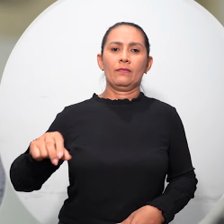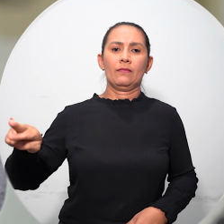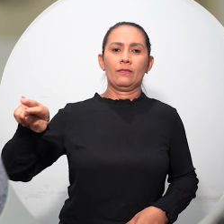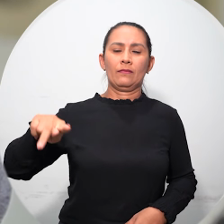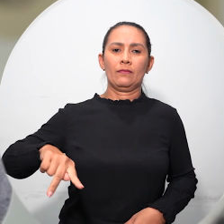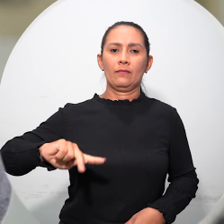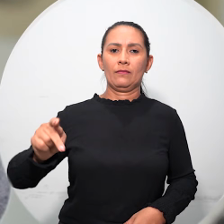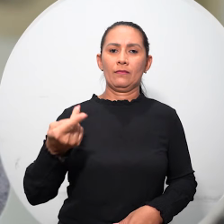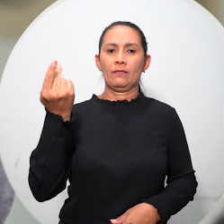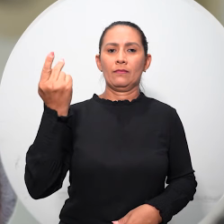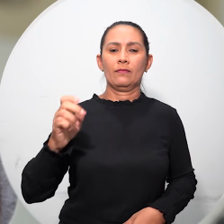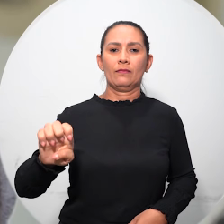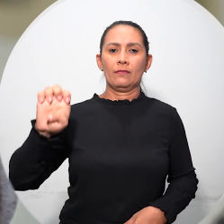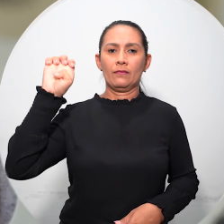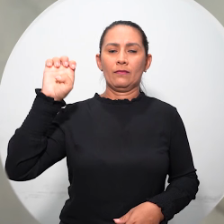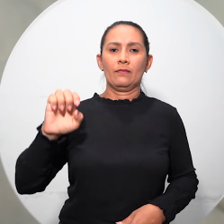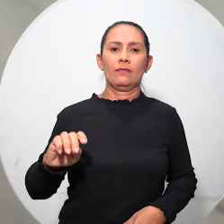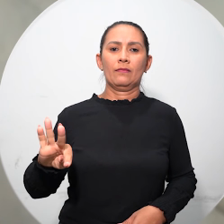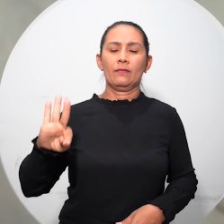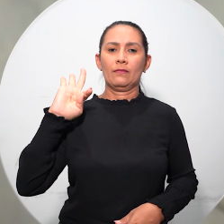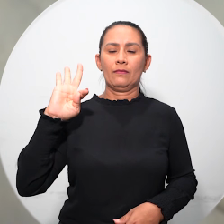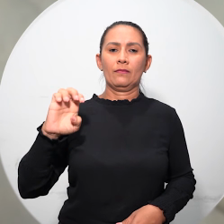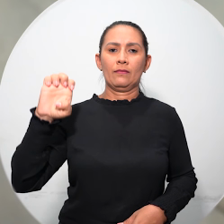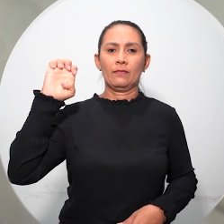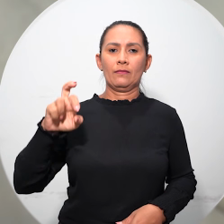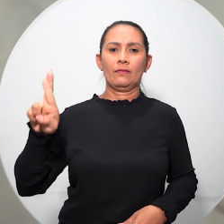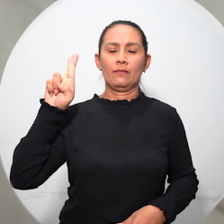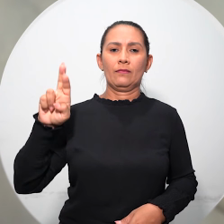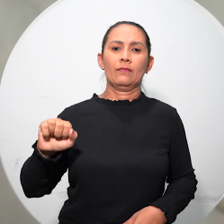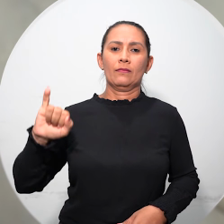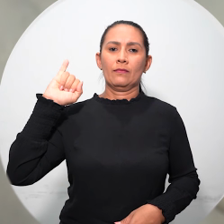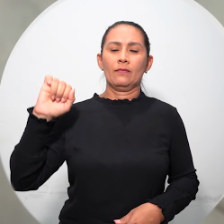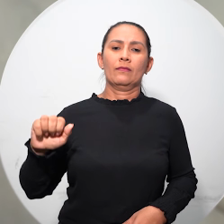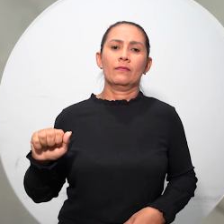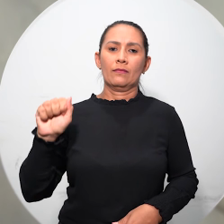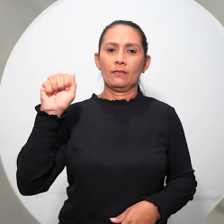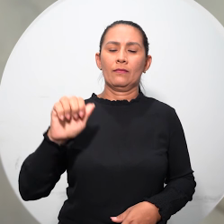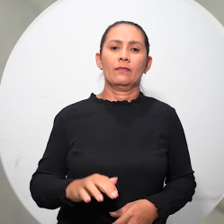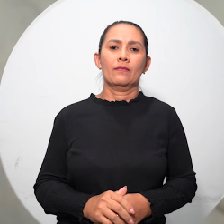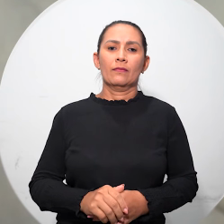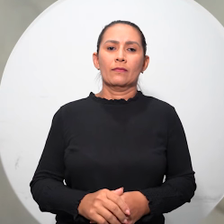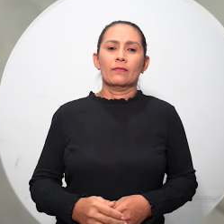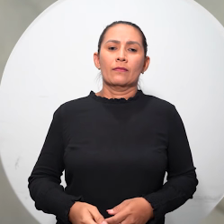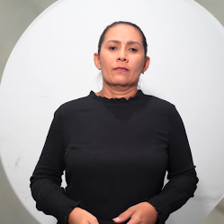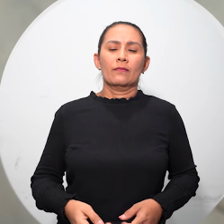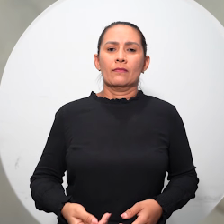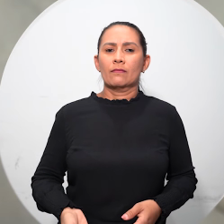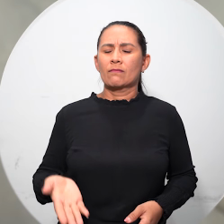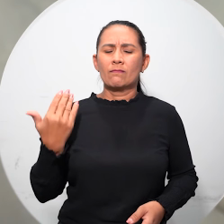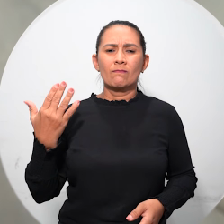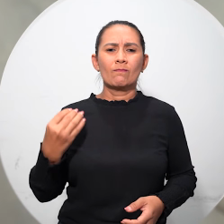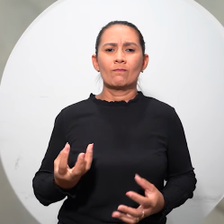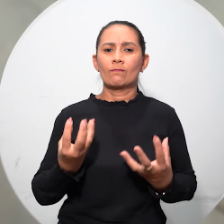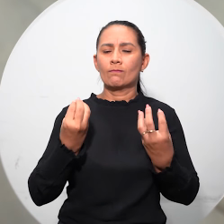assim, ter o pai que eu tive, né? Era muito. É aquela coisa, eu conto